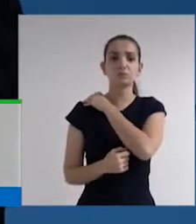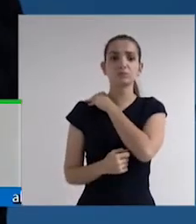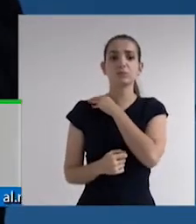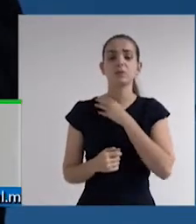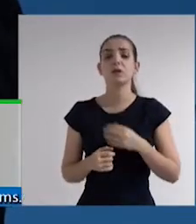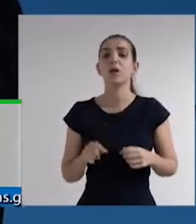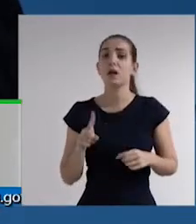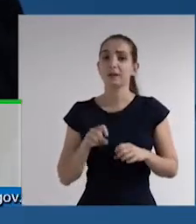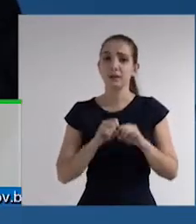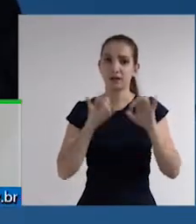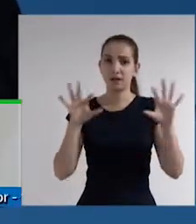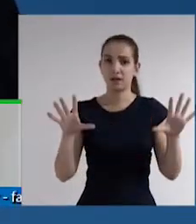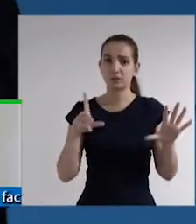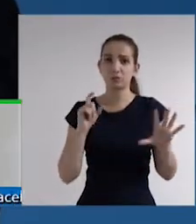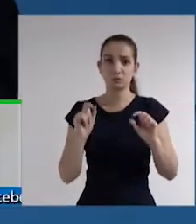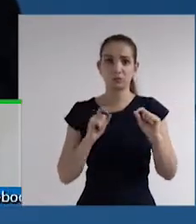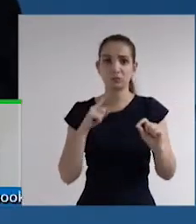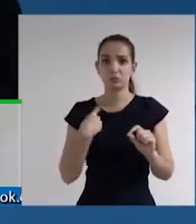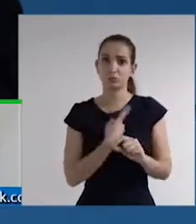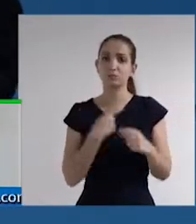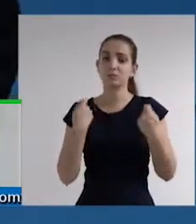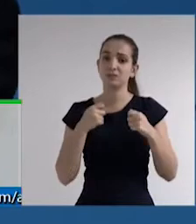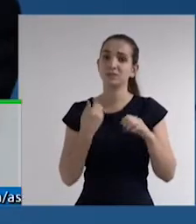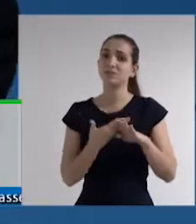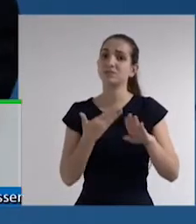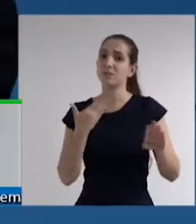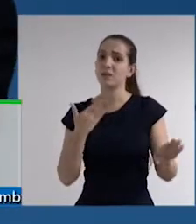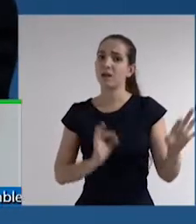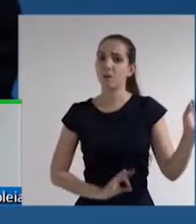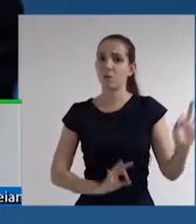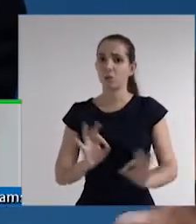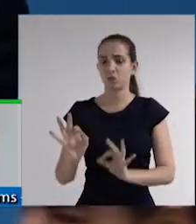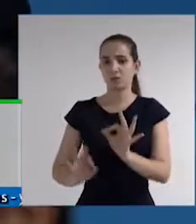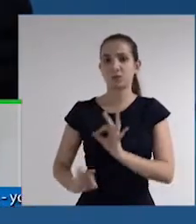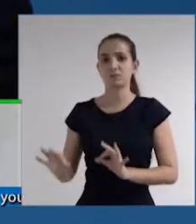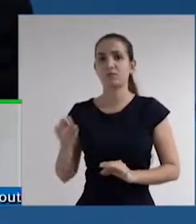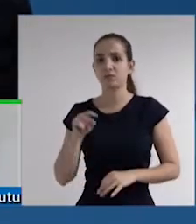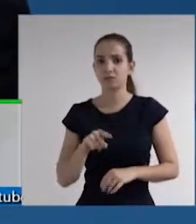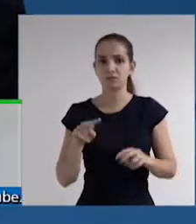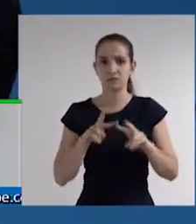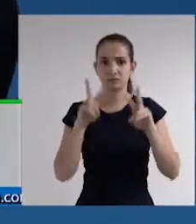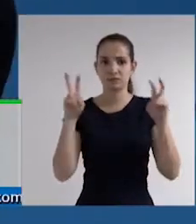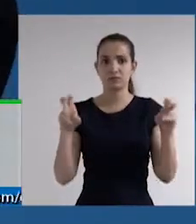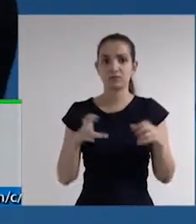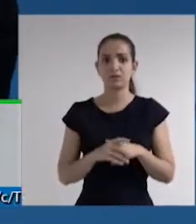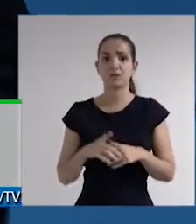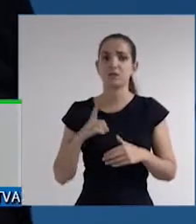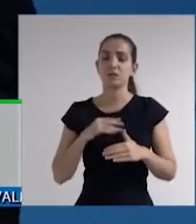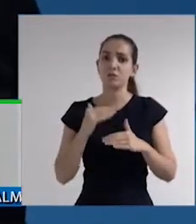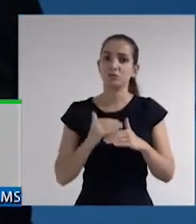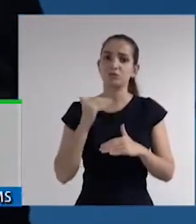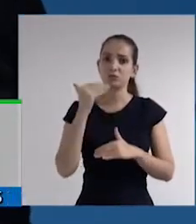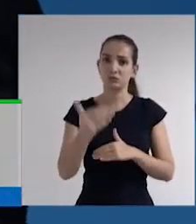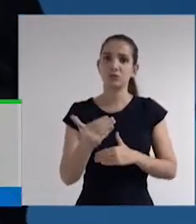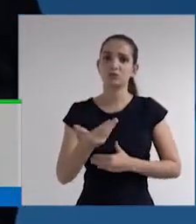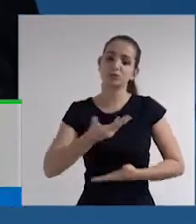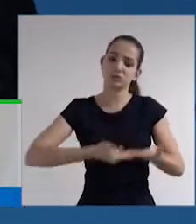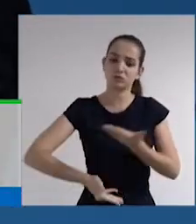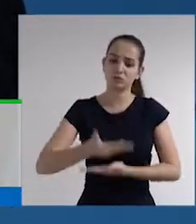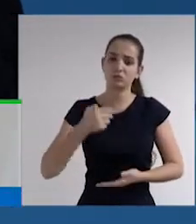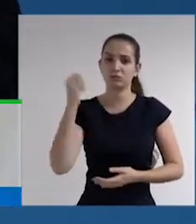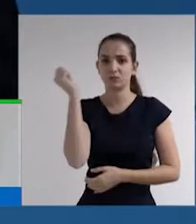separar, né, precisamos separar essa questão dos avanços das negociações a